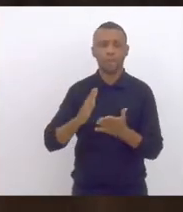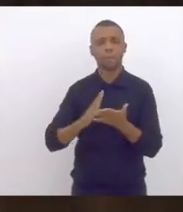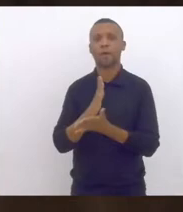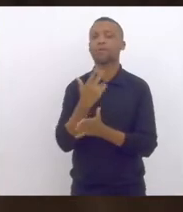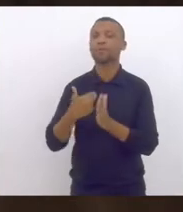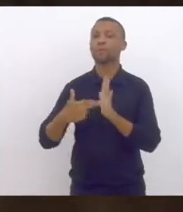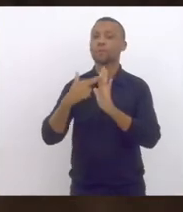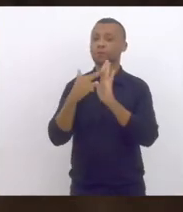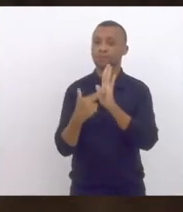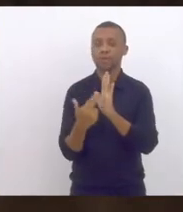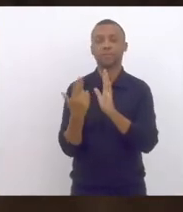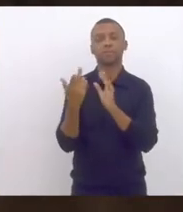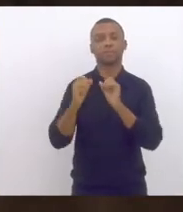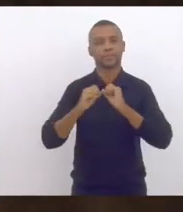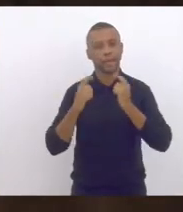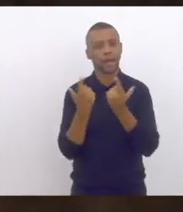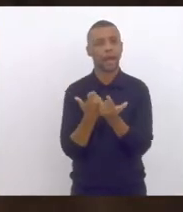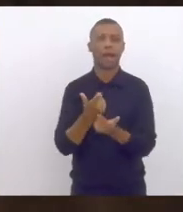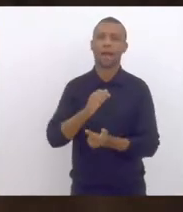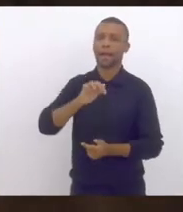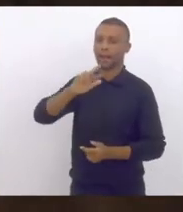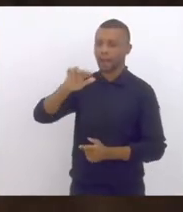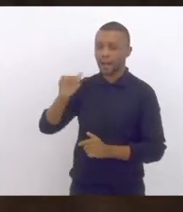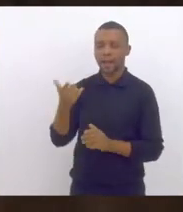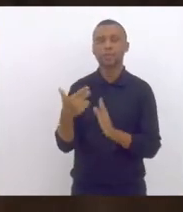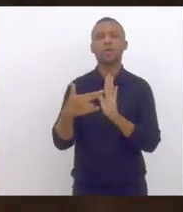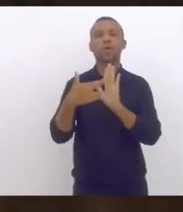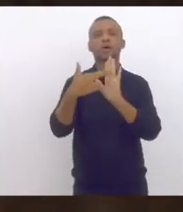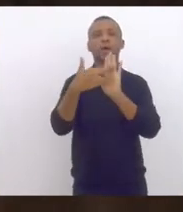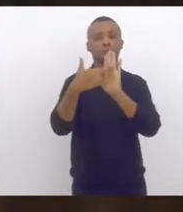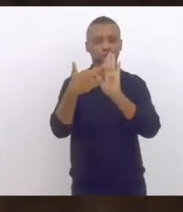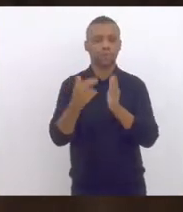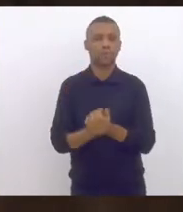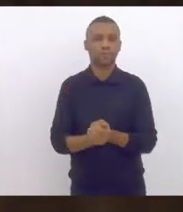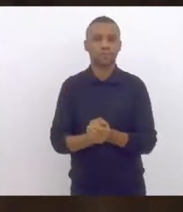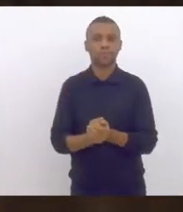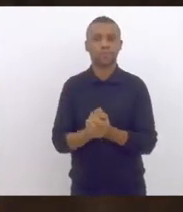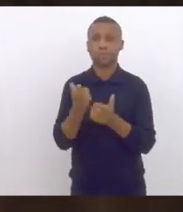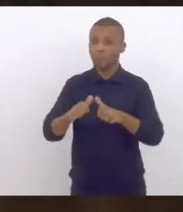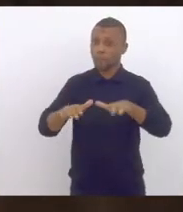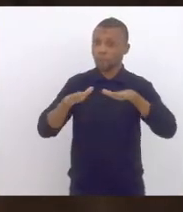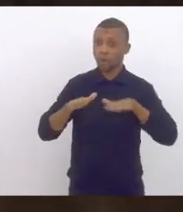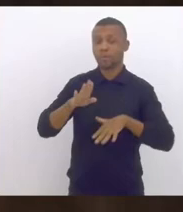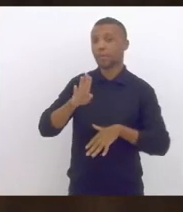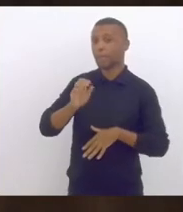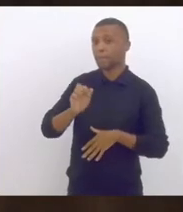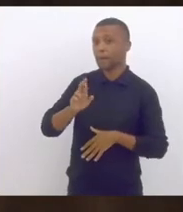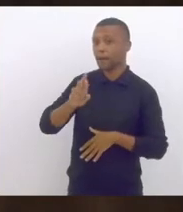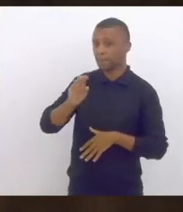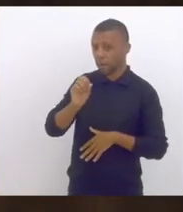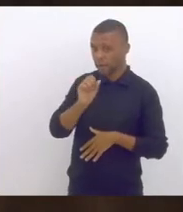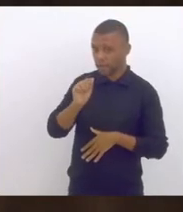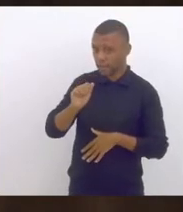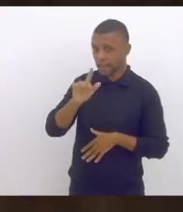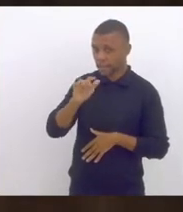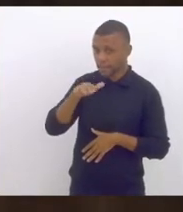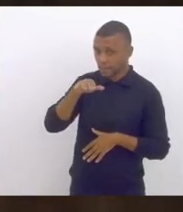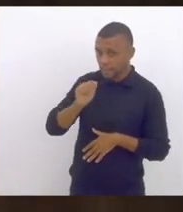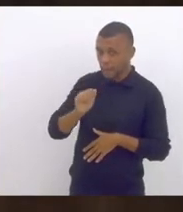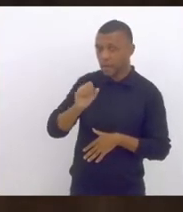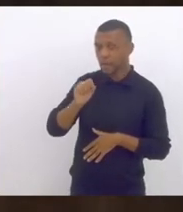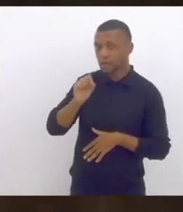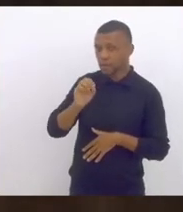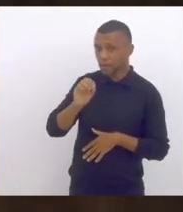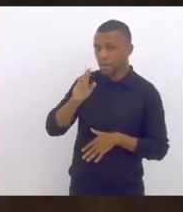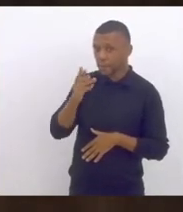interno dessa casa, é uma das grandes figuras da história do plenário Barbosa Lima Sobrinho, e agora do plenário da Alerjão. É